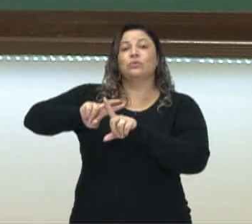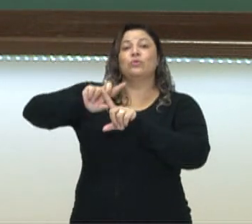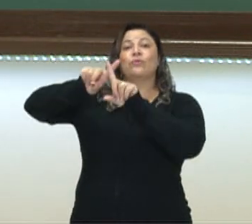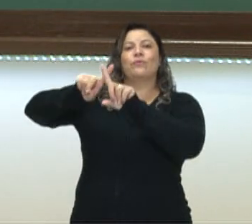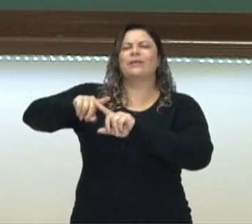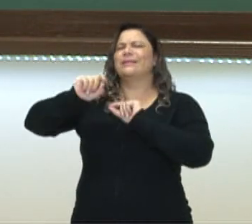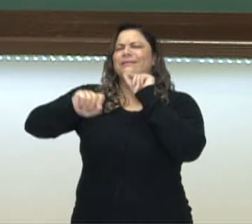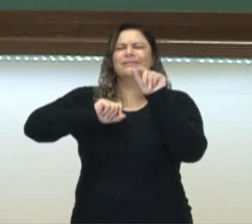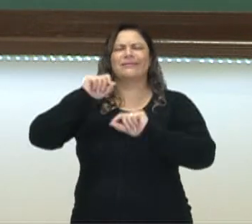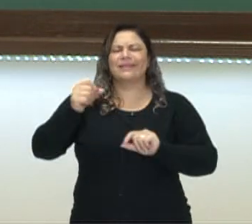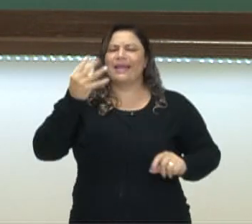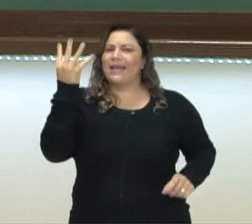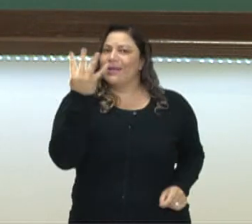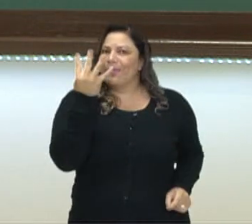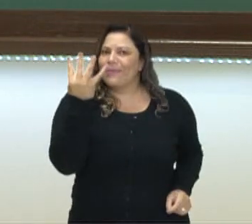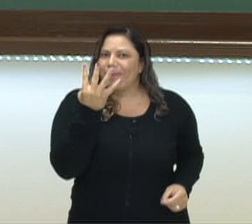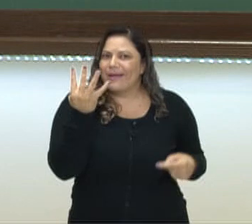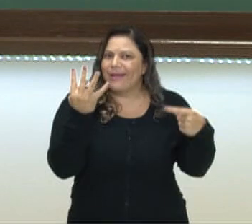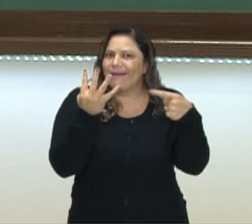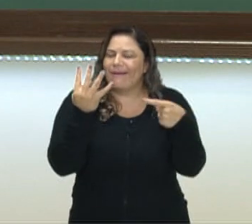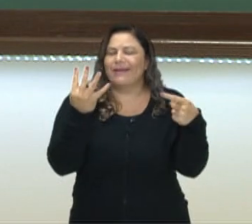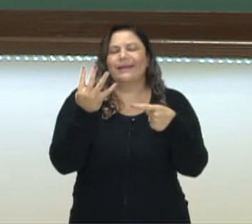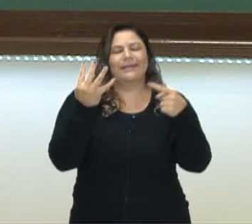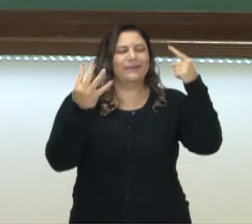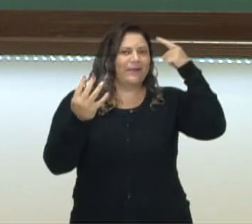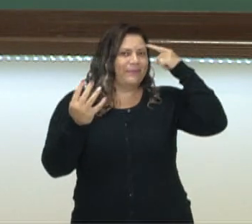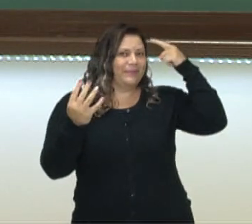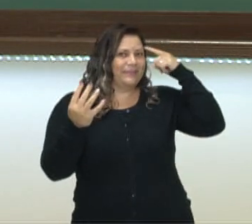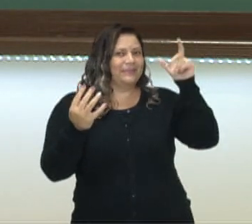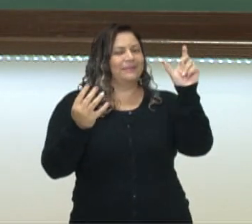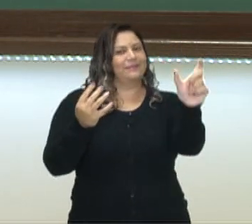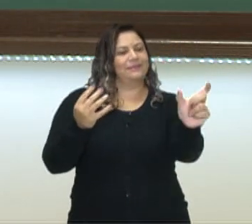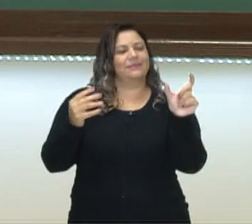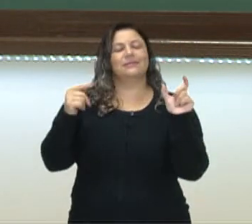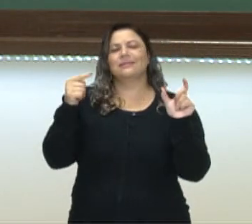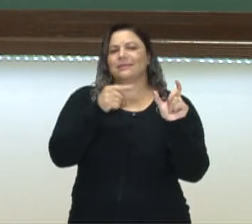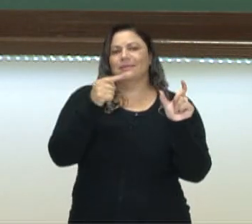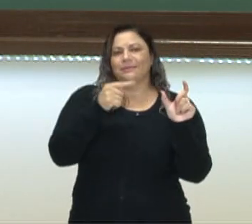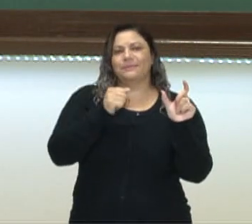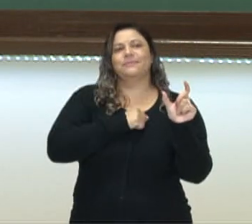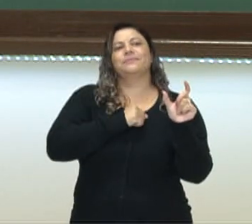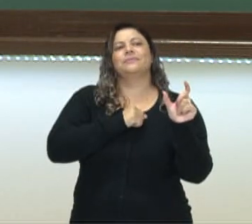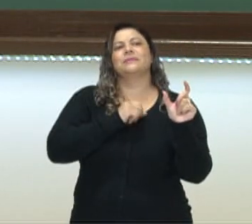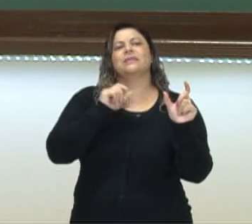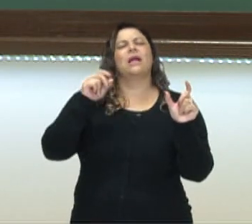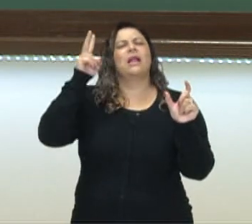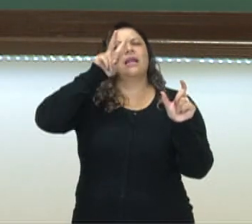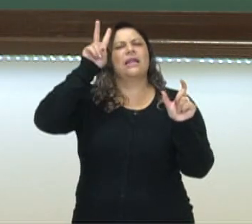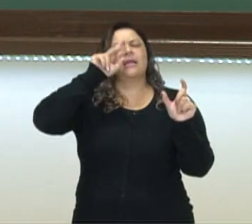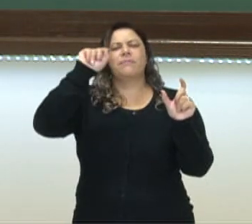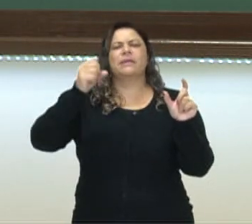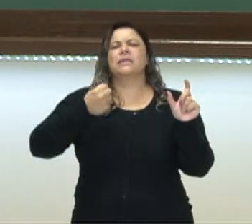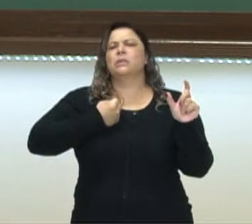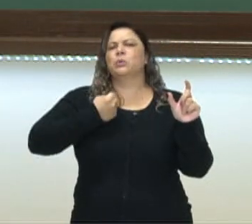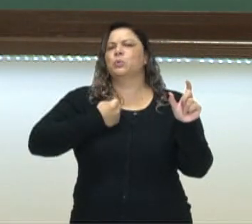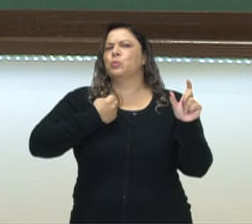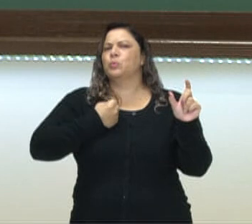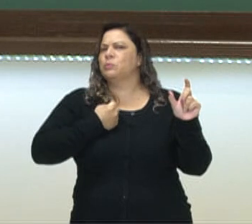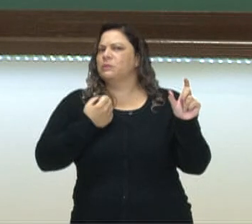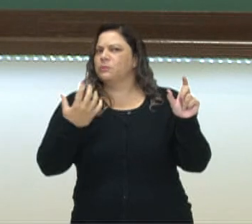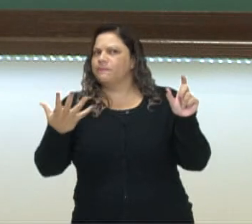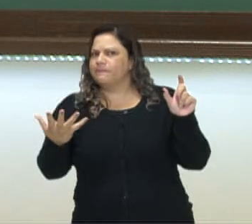palavra quádruplo quer dizer? Vamos pensar na palavra. Quádruplo lembra que número? Lembra o